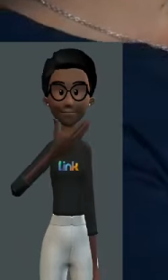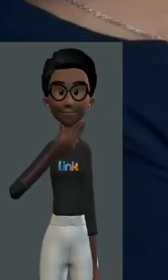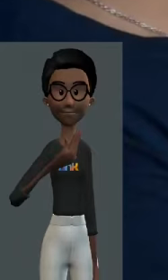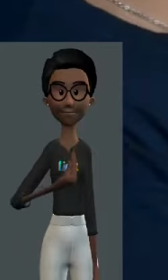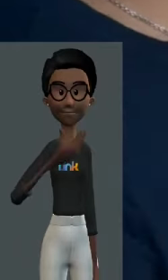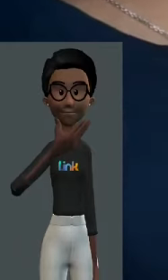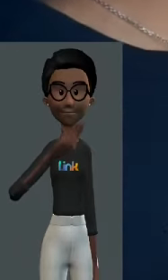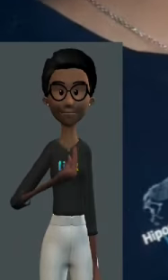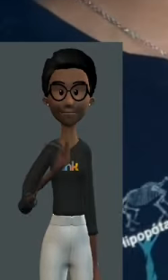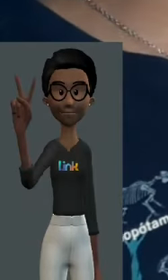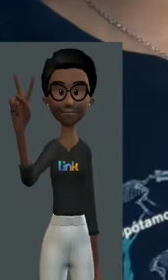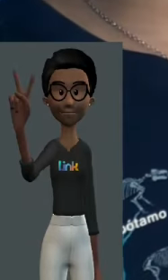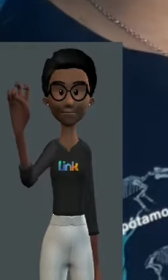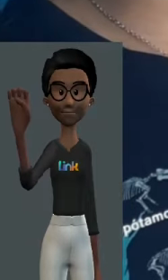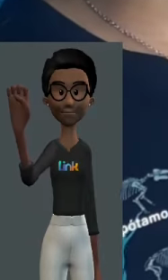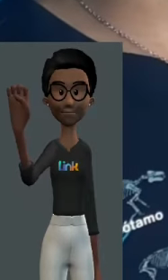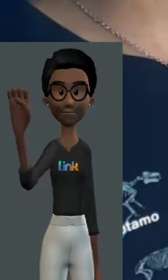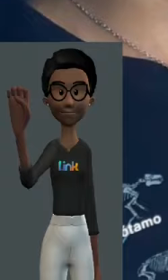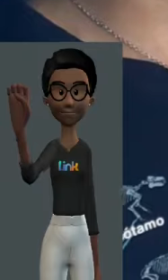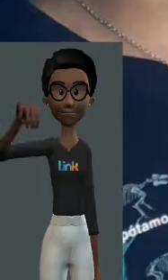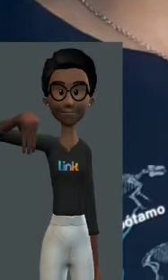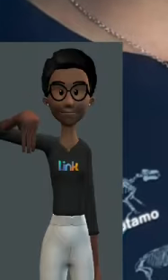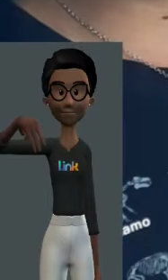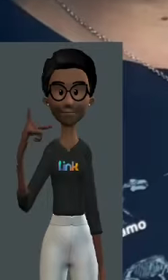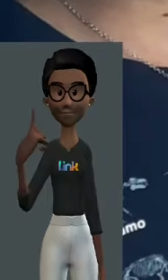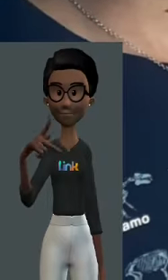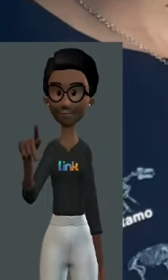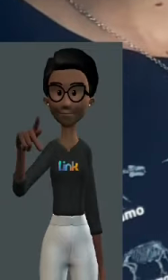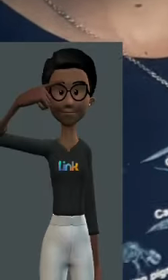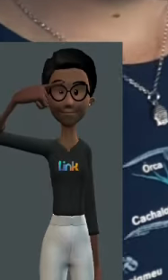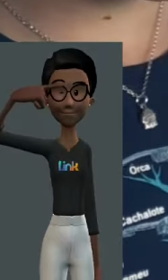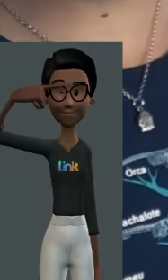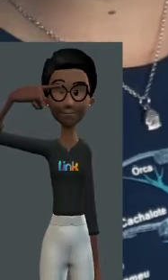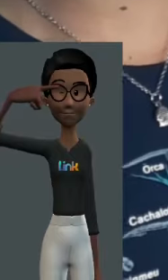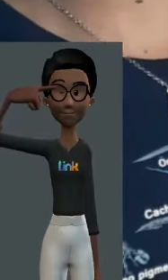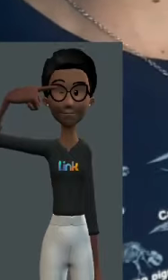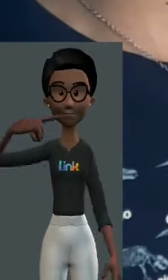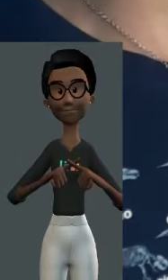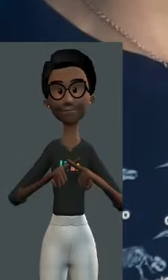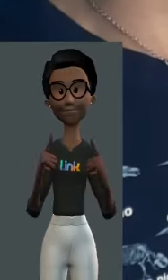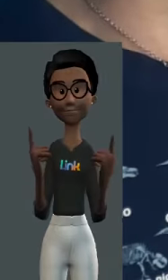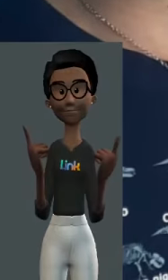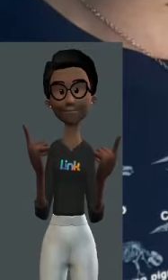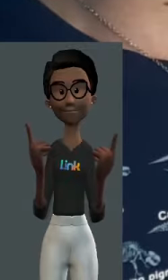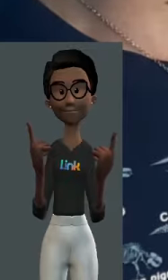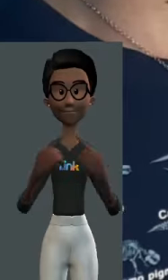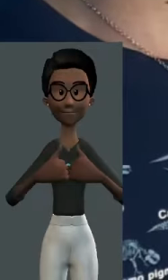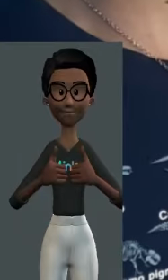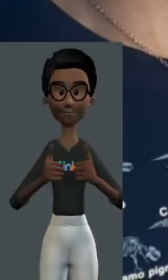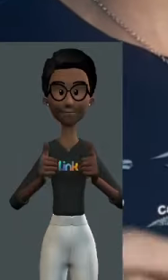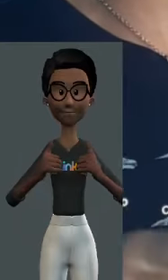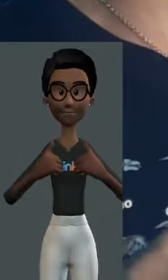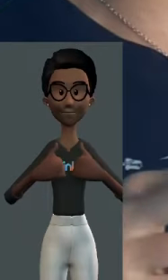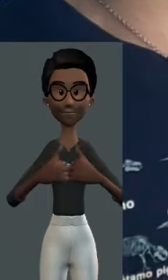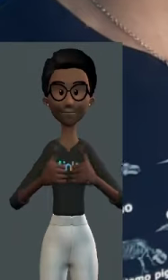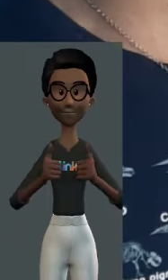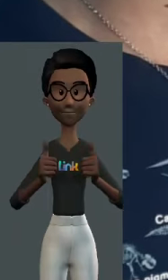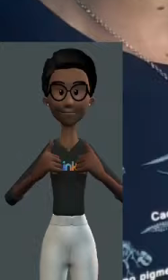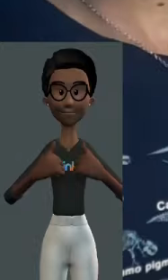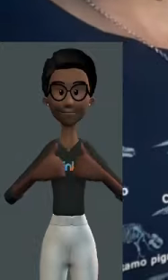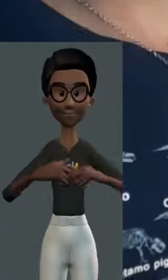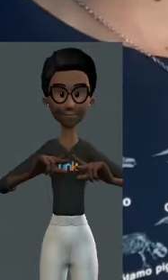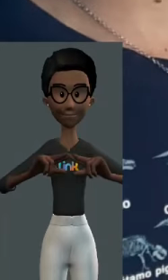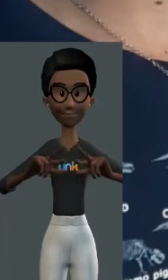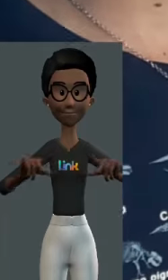ele explica essa ideia através da alegoria do navio. Ele conta a história de alguns homens que estão em um